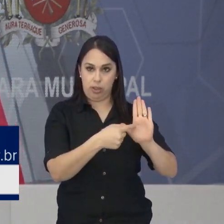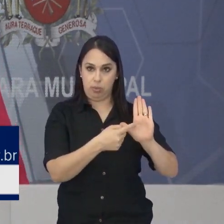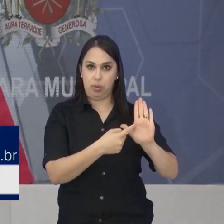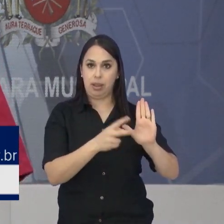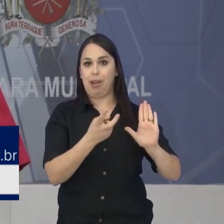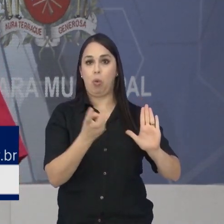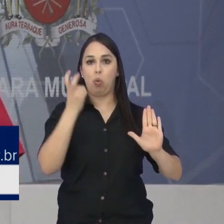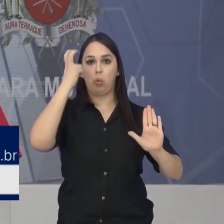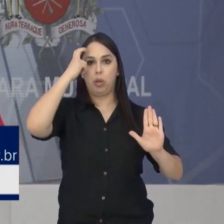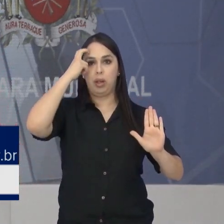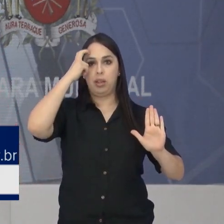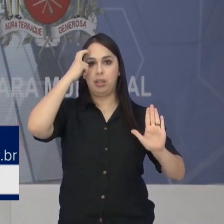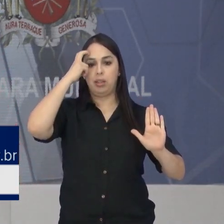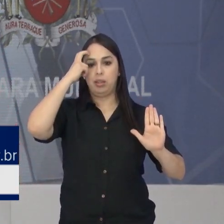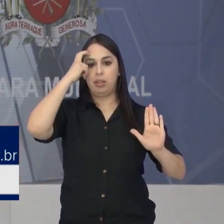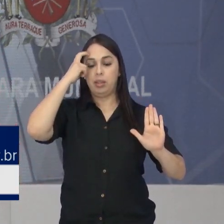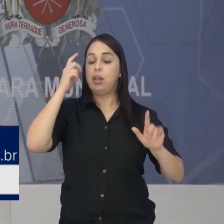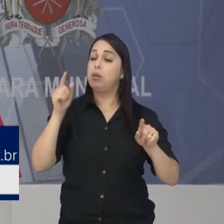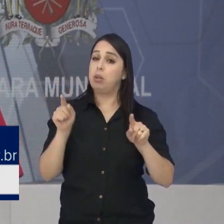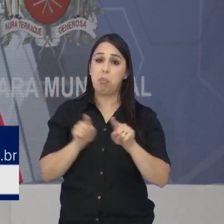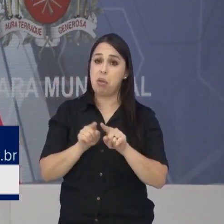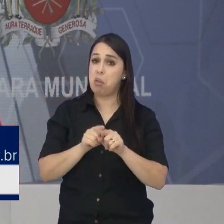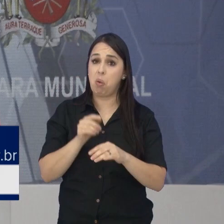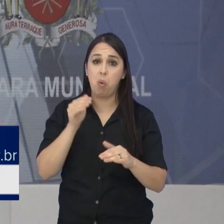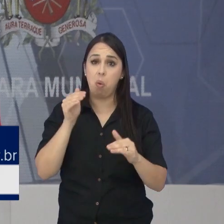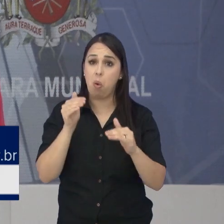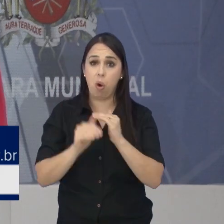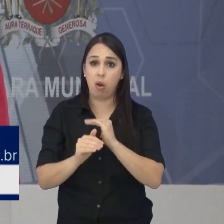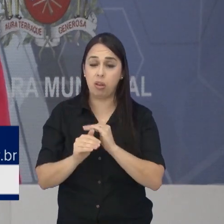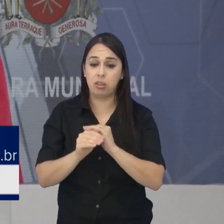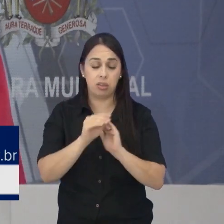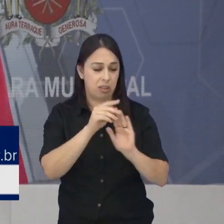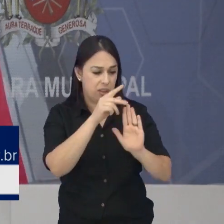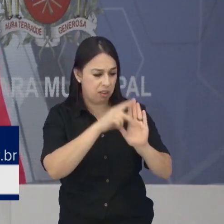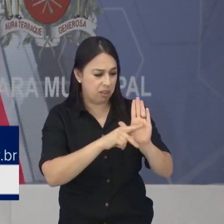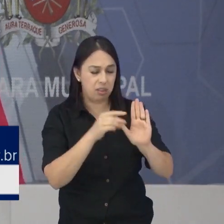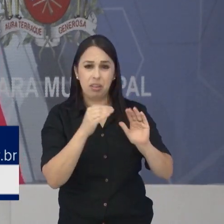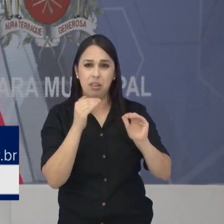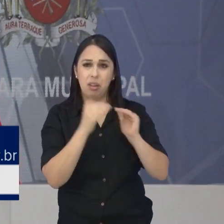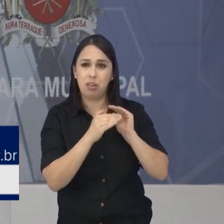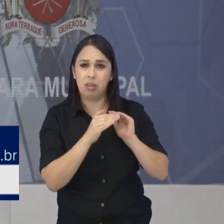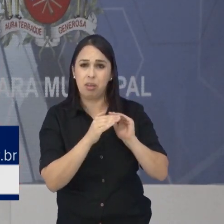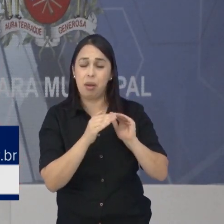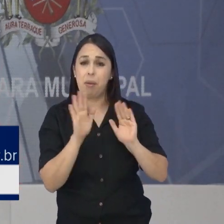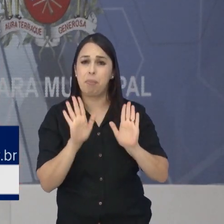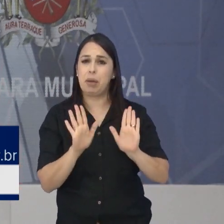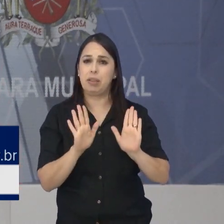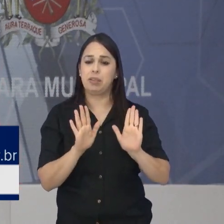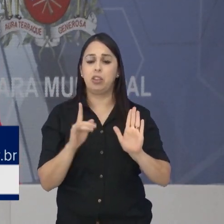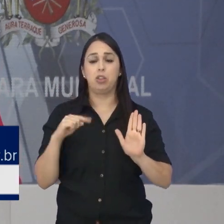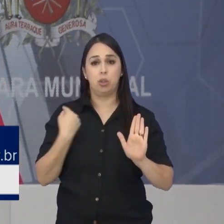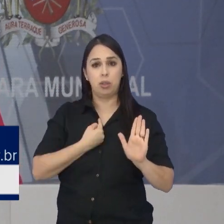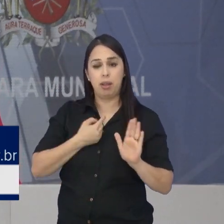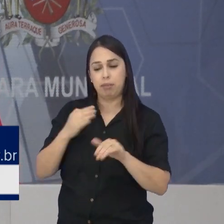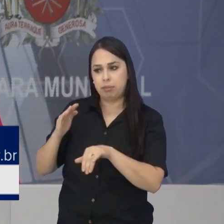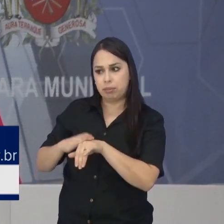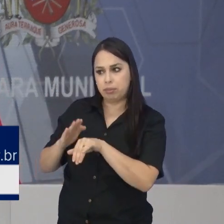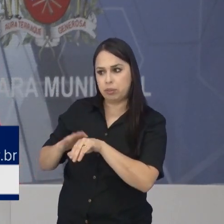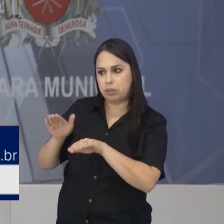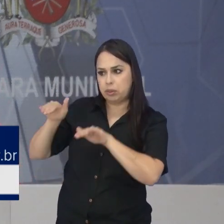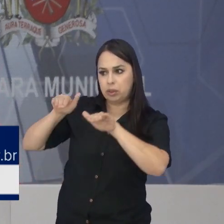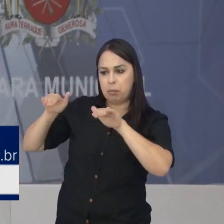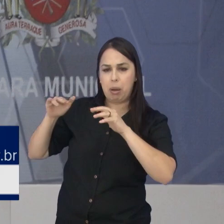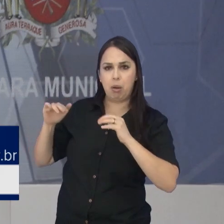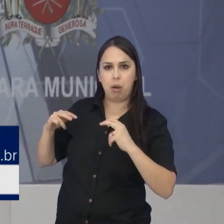nossa posição também é contrária, não contrária apenas por ser contrária. Nós fizemos reunião com várias